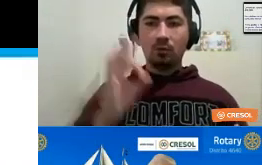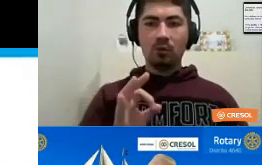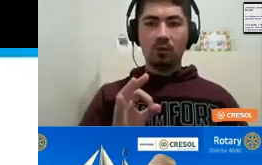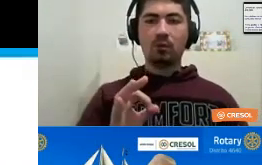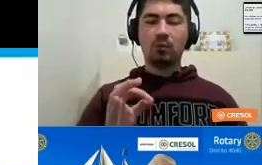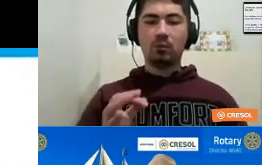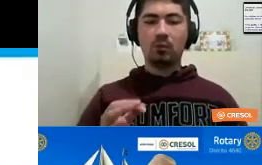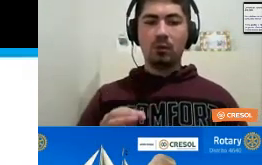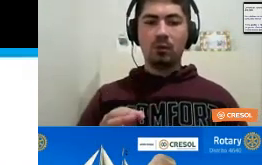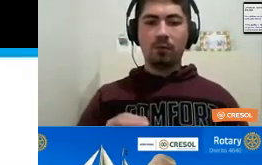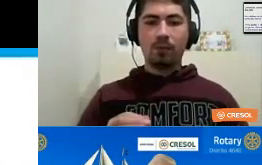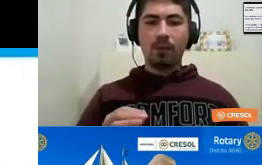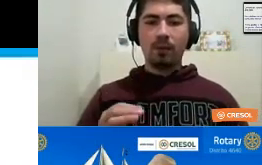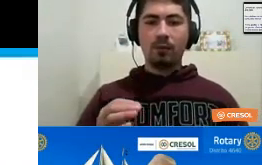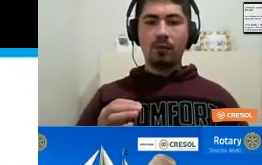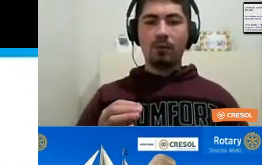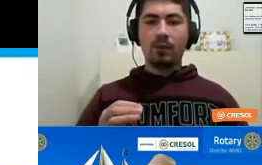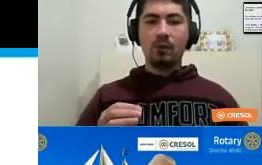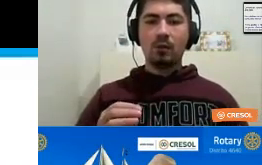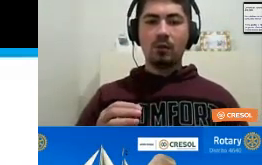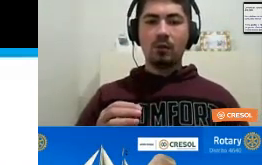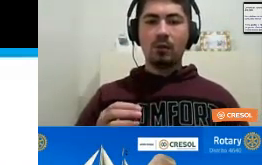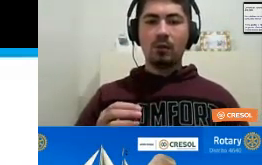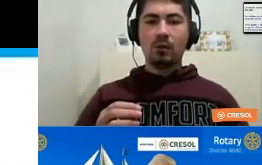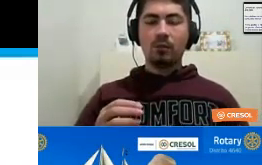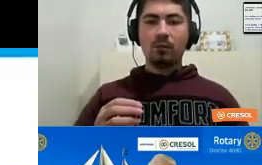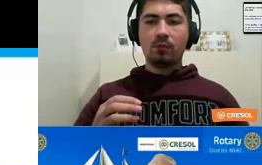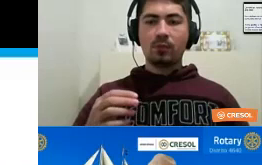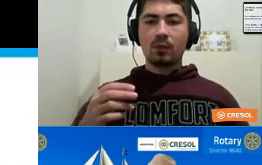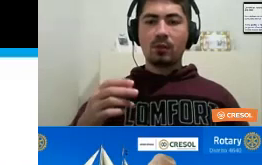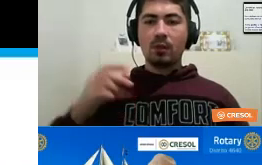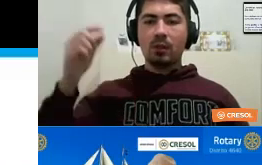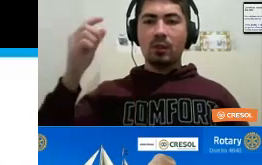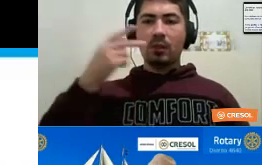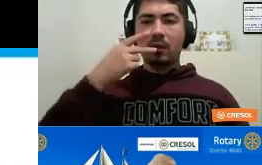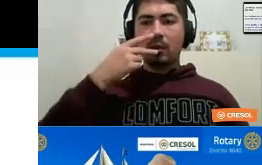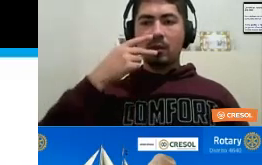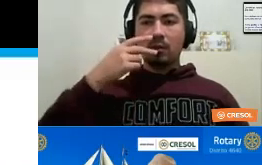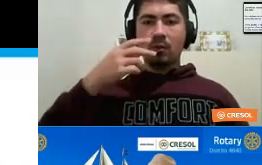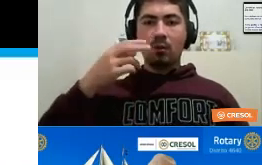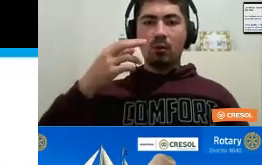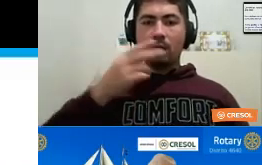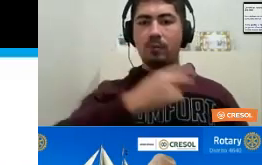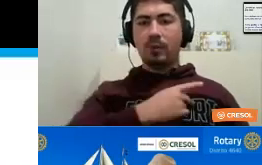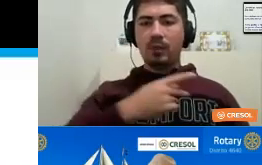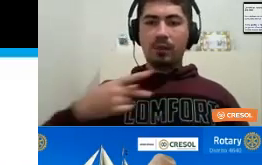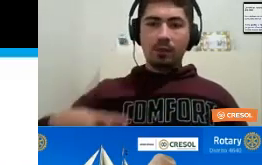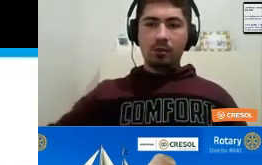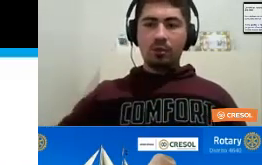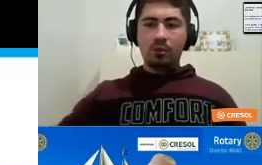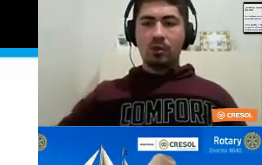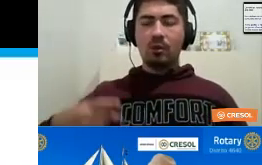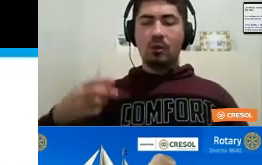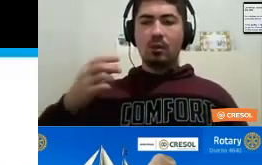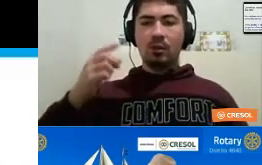presidente Shekhar Mehta, ele instituiu um programa chamado Empoderamento de Meninas. Agora na segunda-feira, inclusive, vai ter